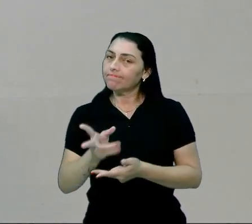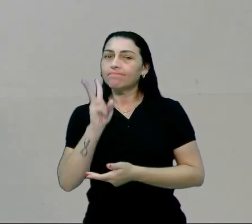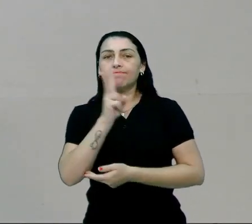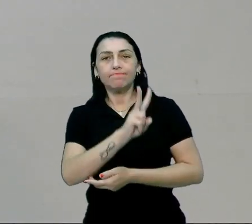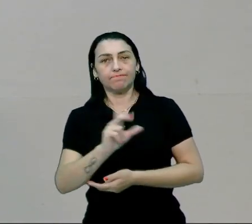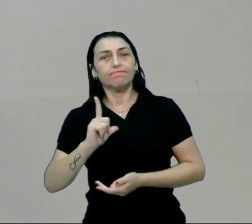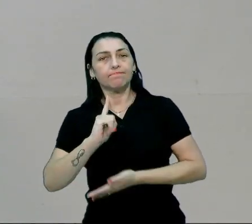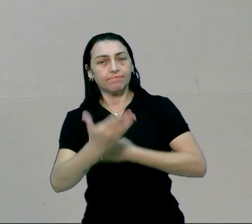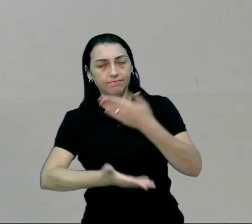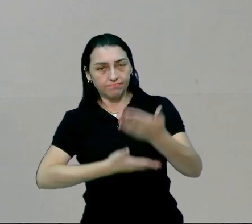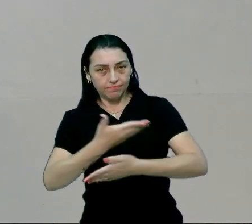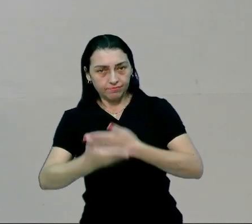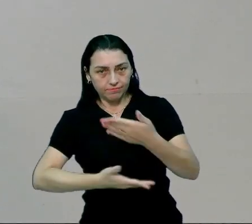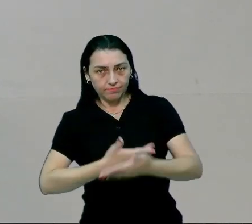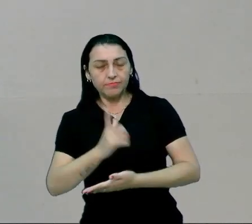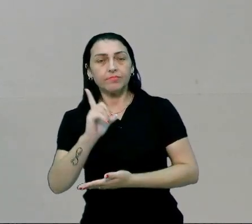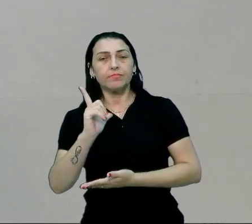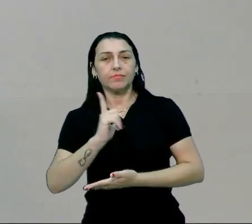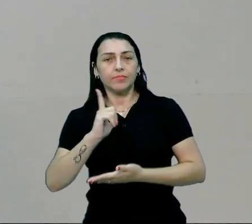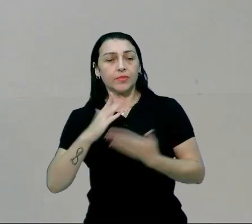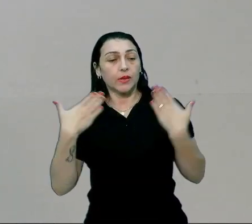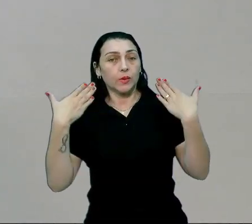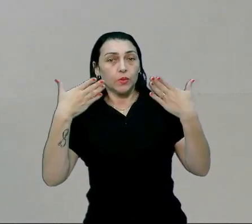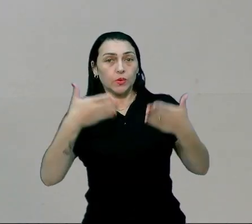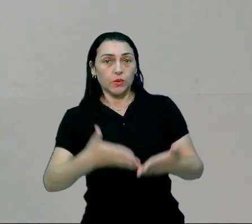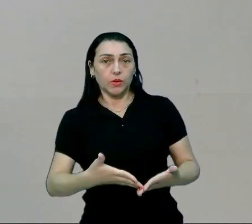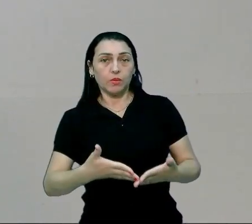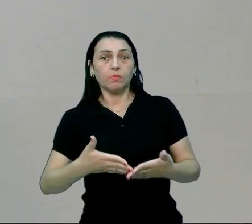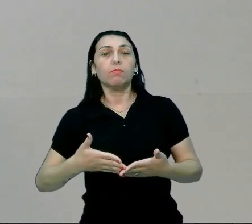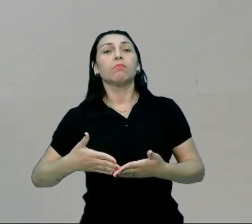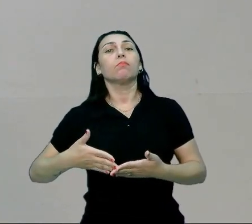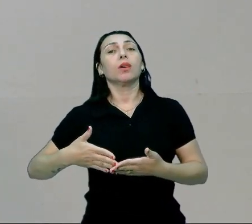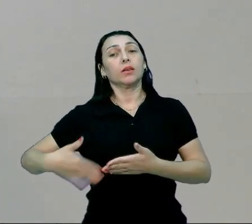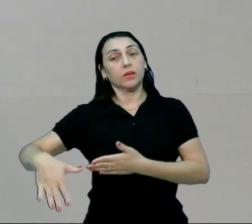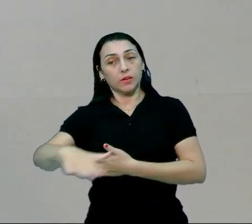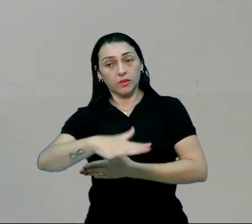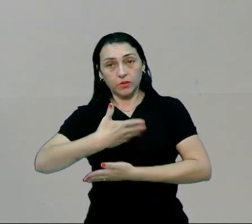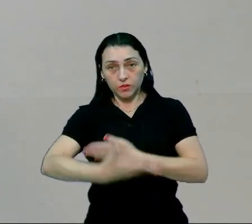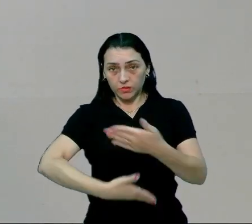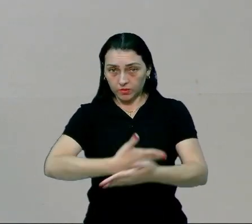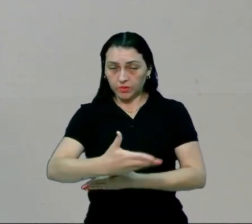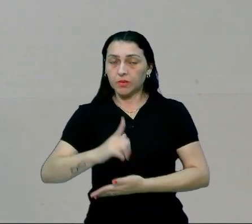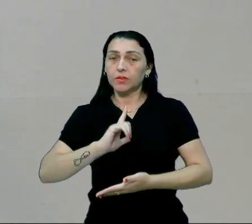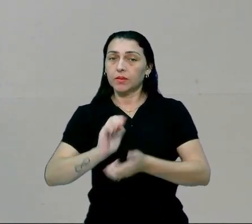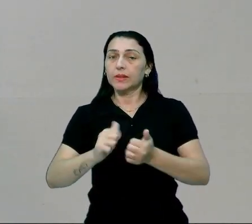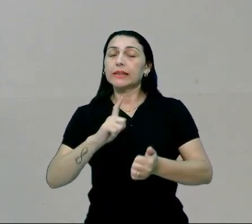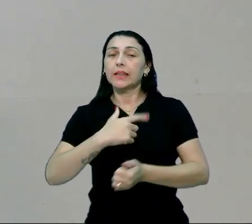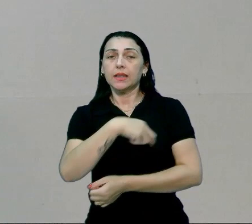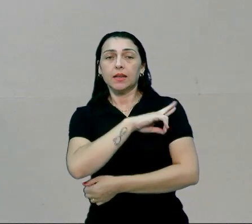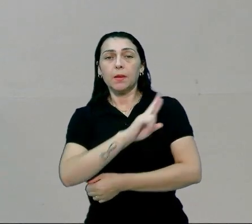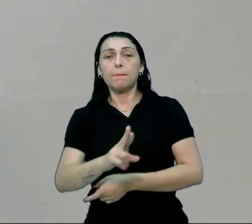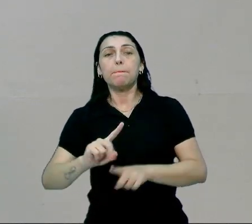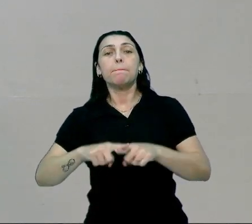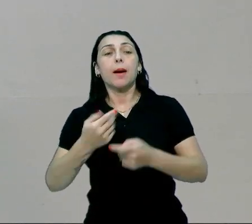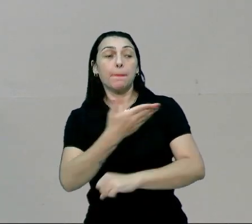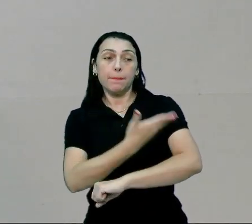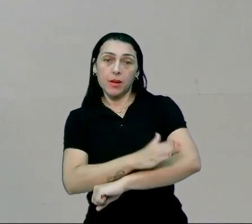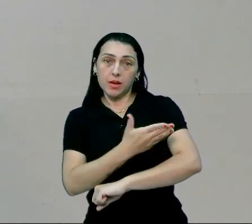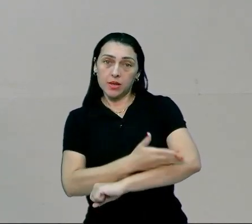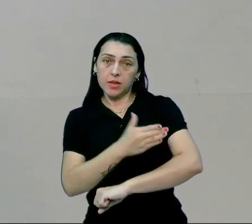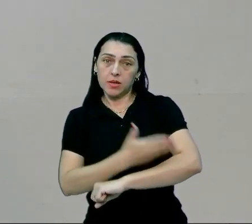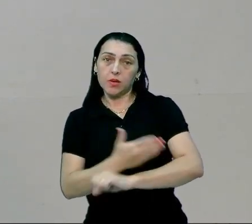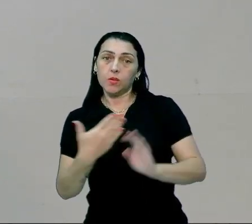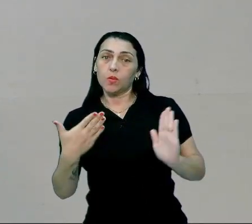tem a interação, tem esse direcionamento para a socialização. O esporte ele tem esse papel, mas quando praticado